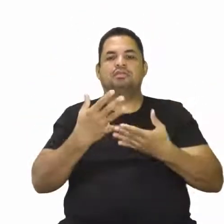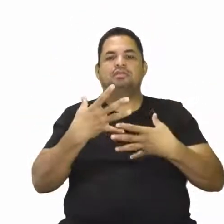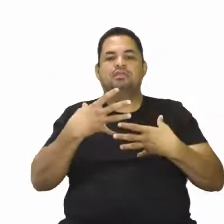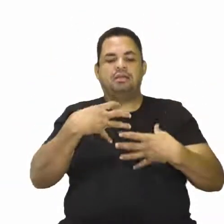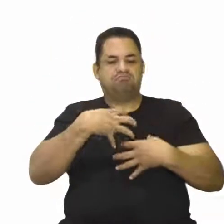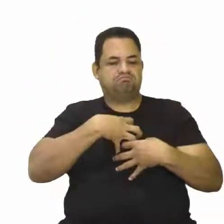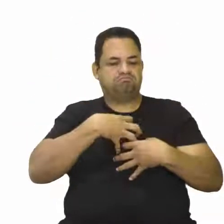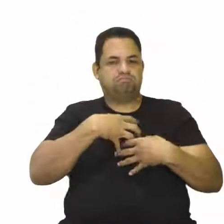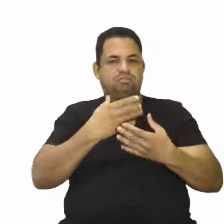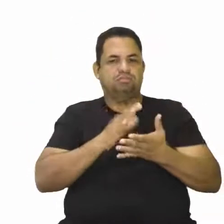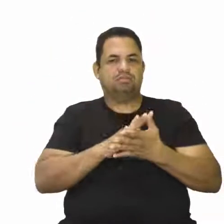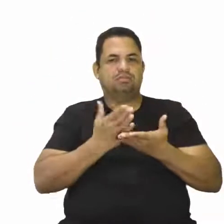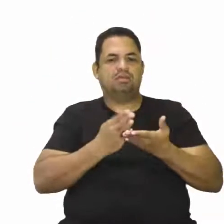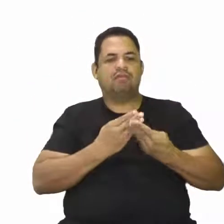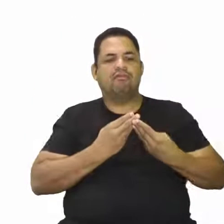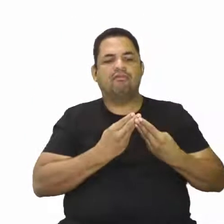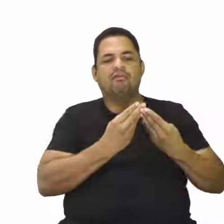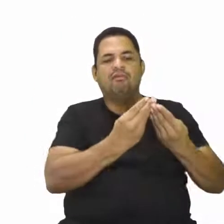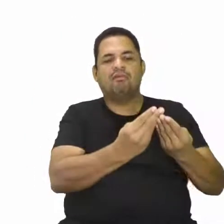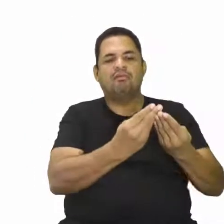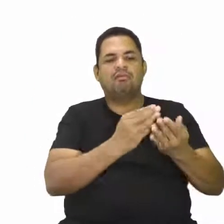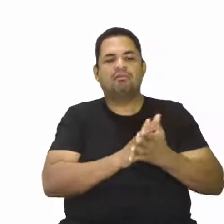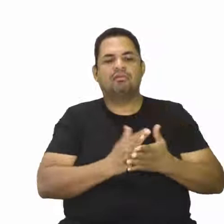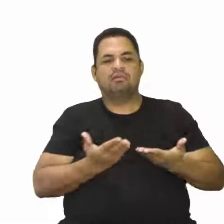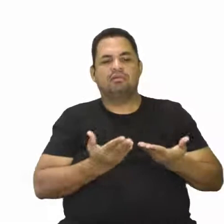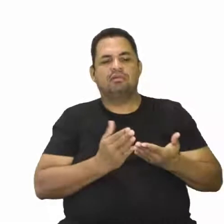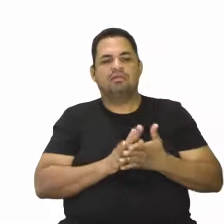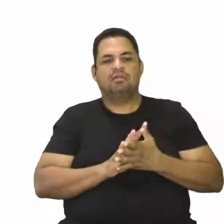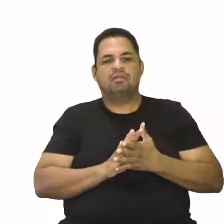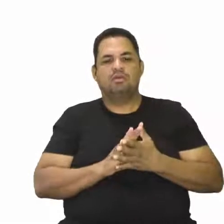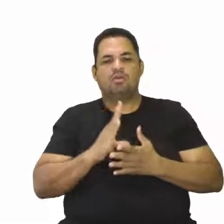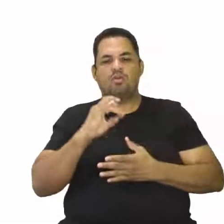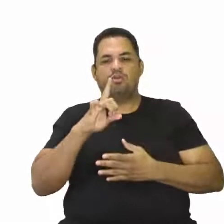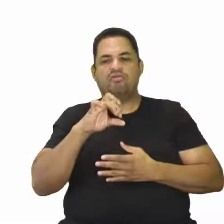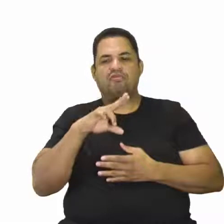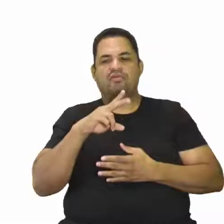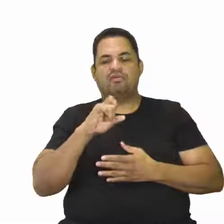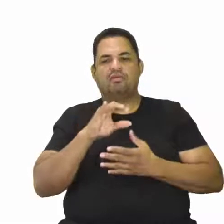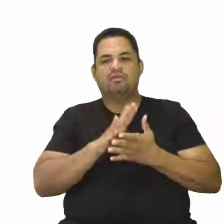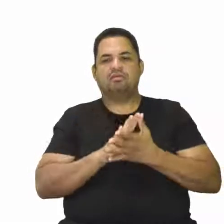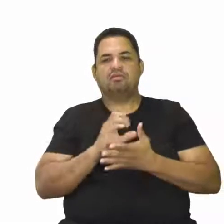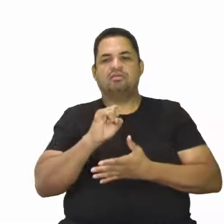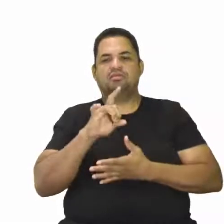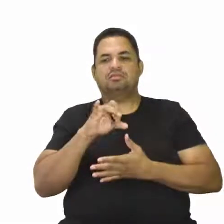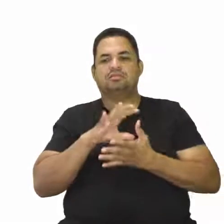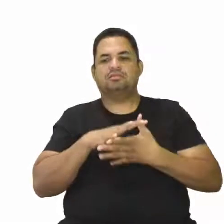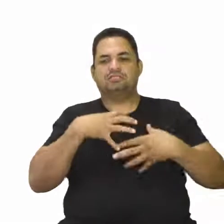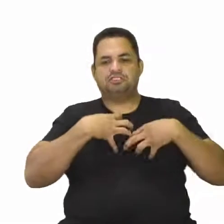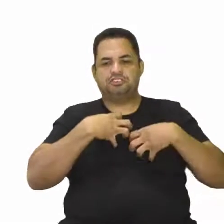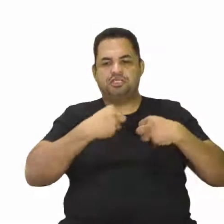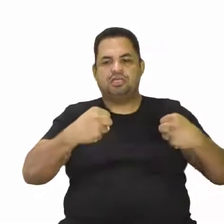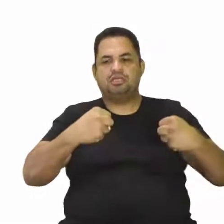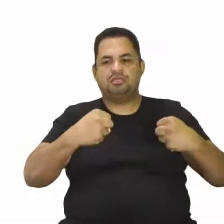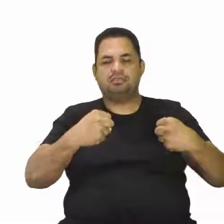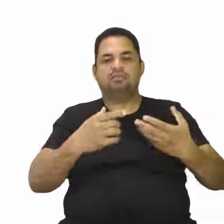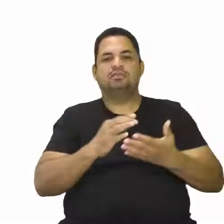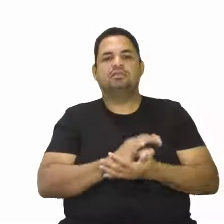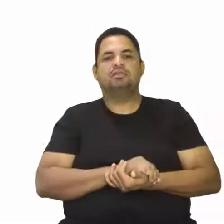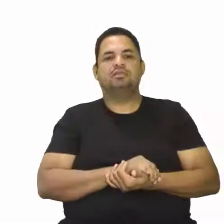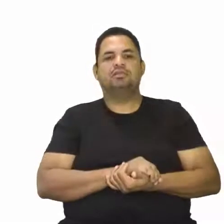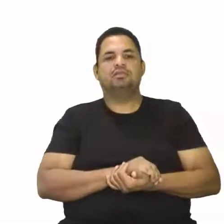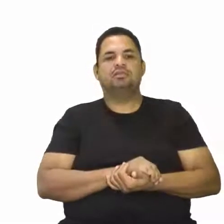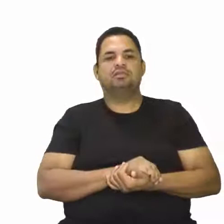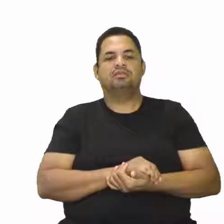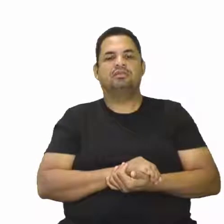levassem ela a um convento, ao convento de Santa Clara, para que fosse exorcizada. O